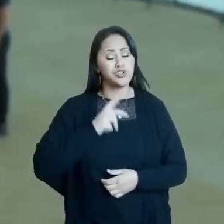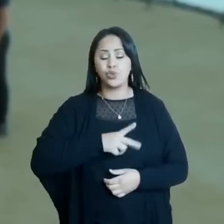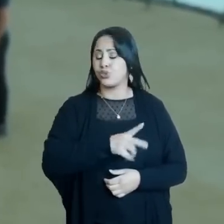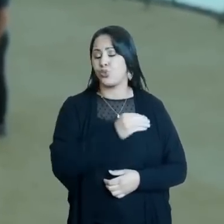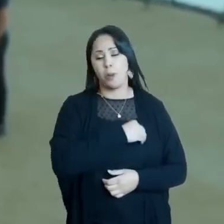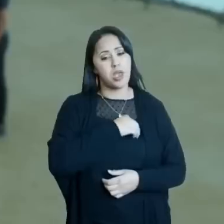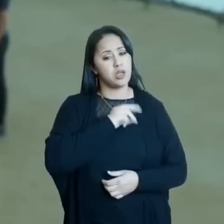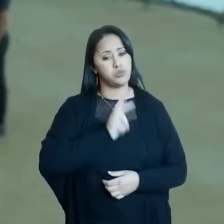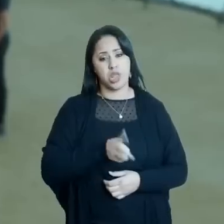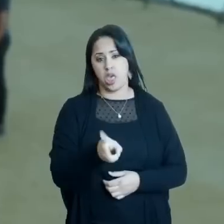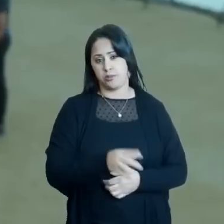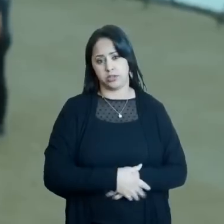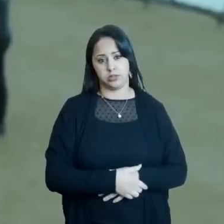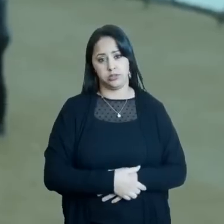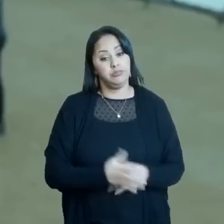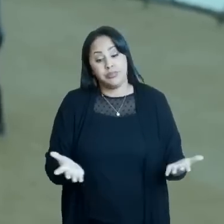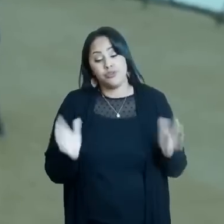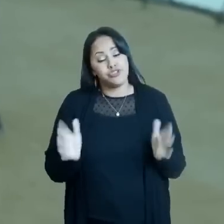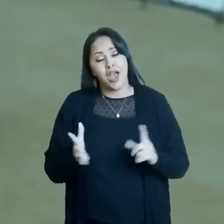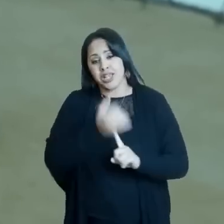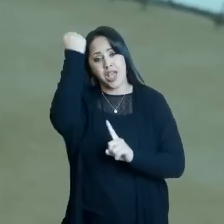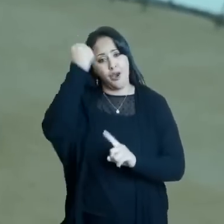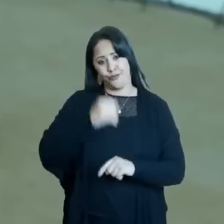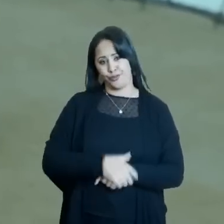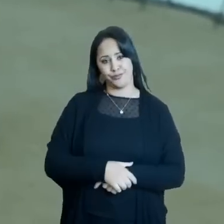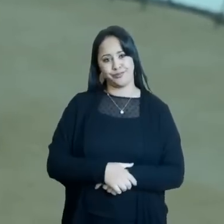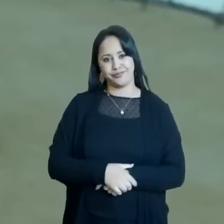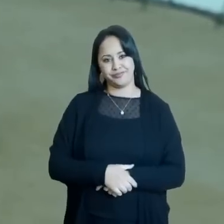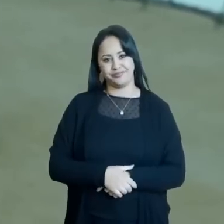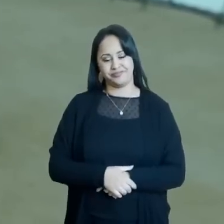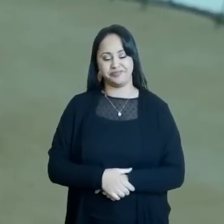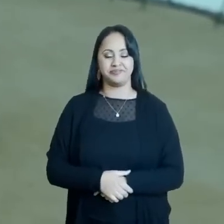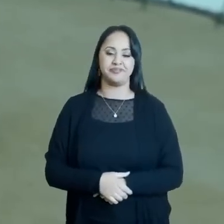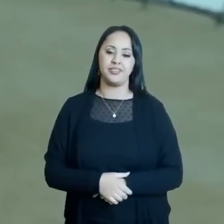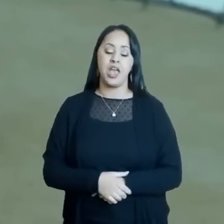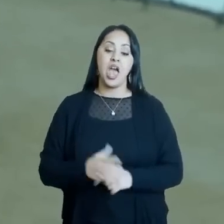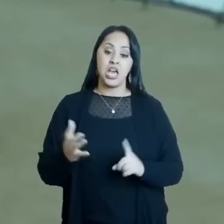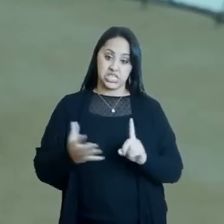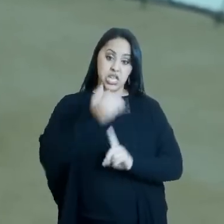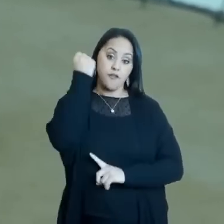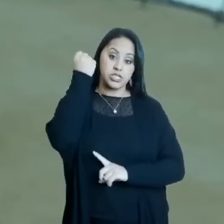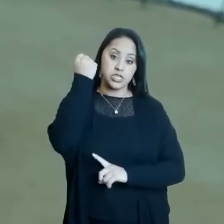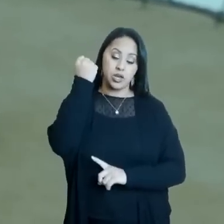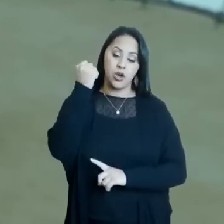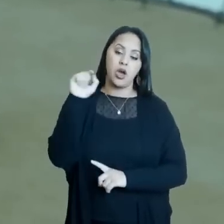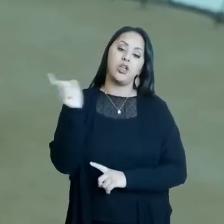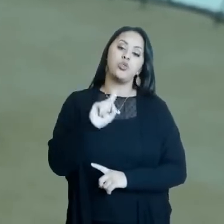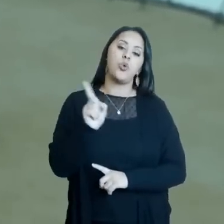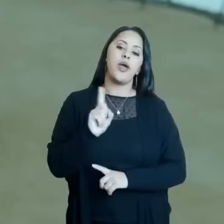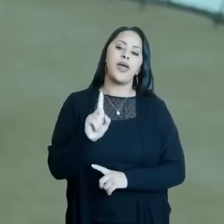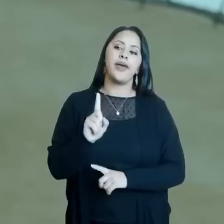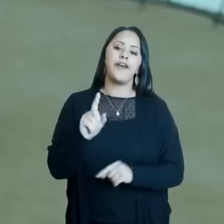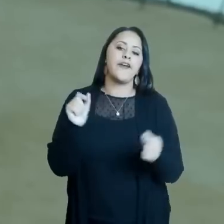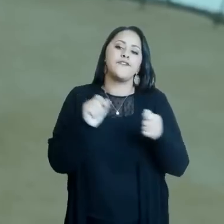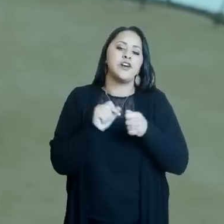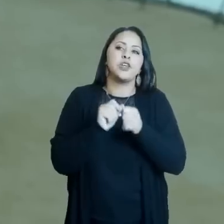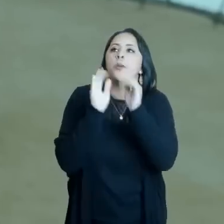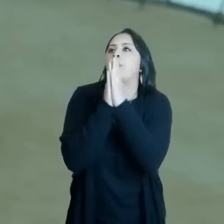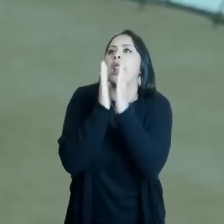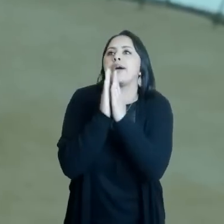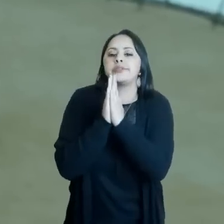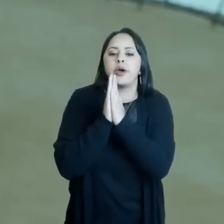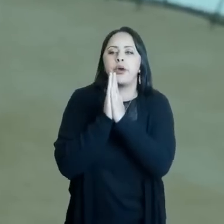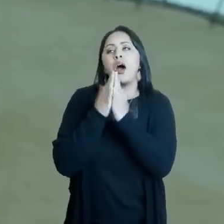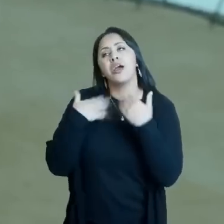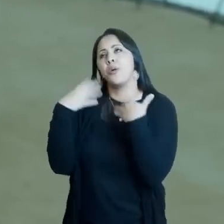pecando, tá? Então você está salvo, tá? A salvação, ela não vem de fazer uma oração e falar